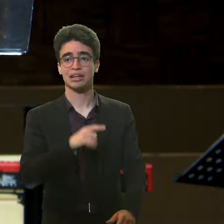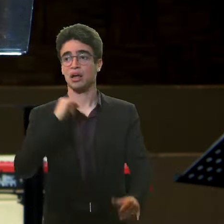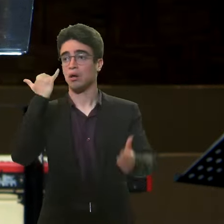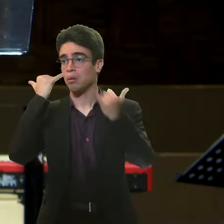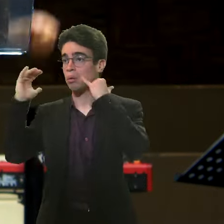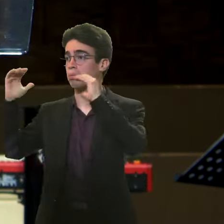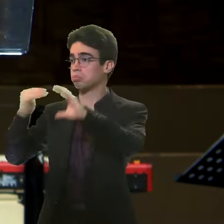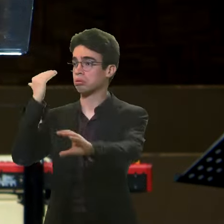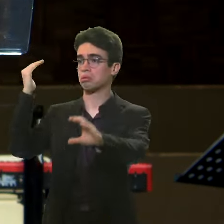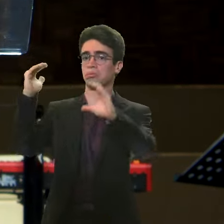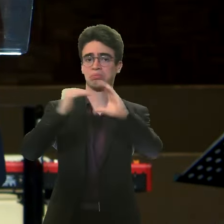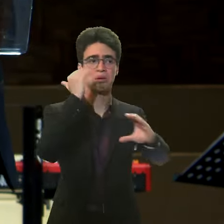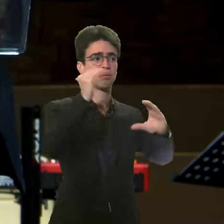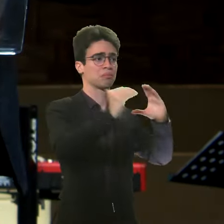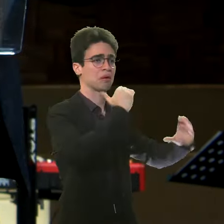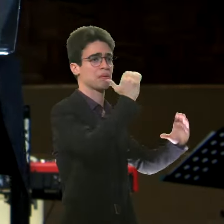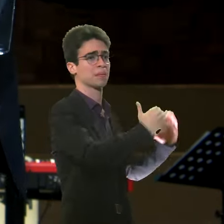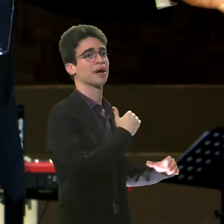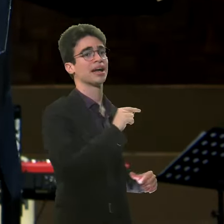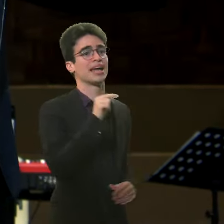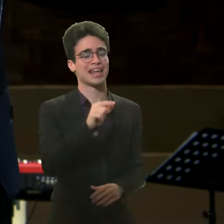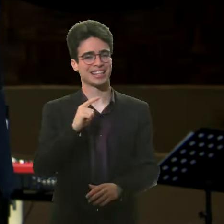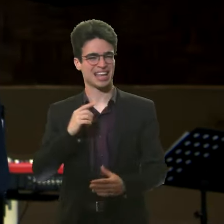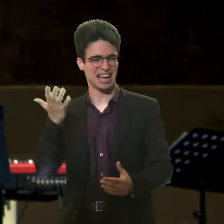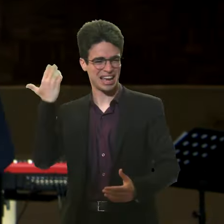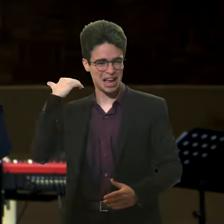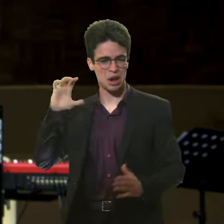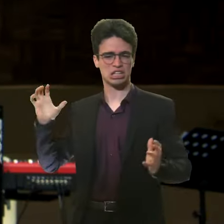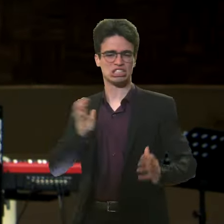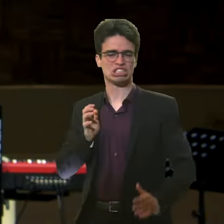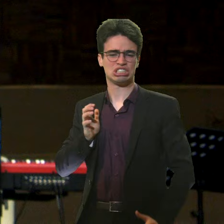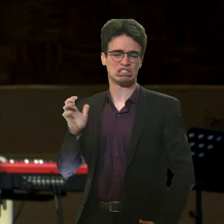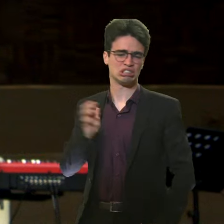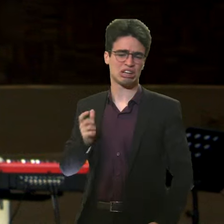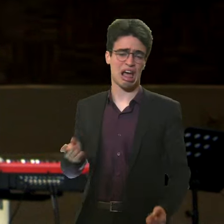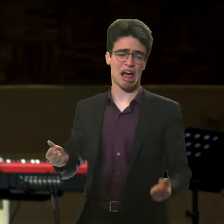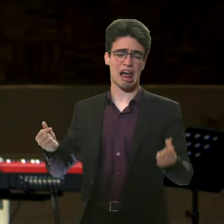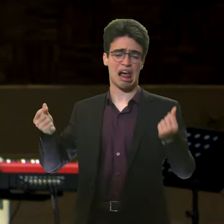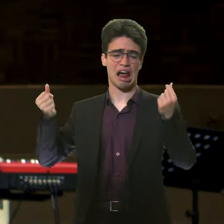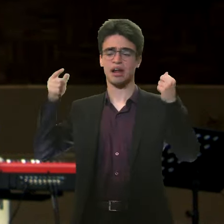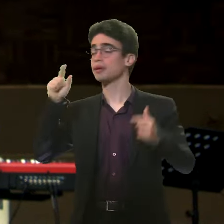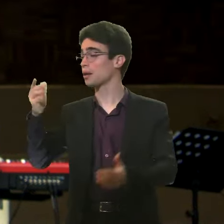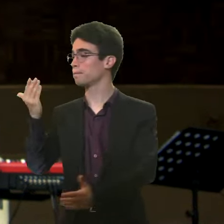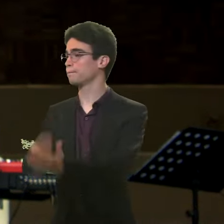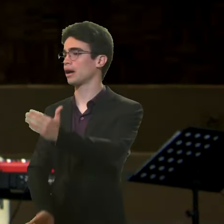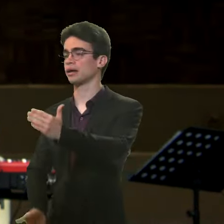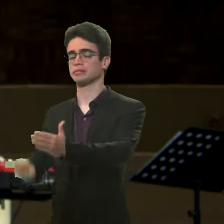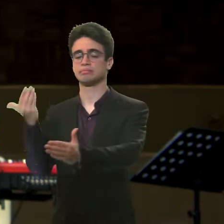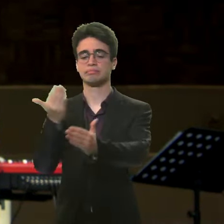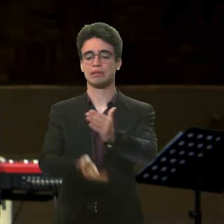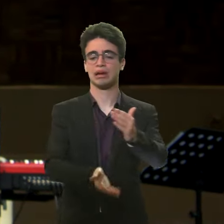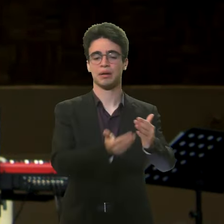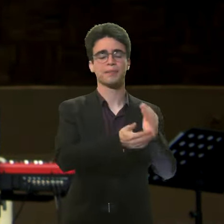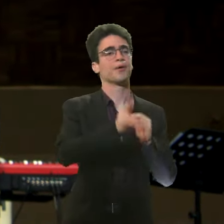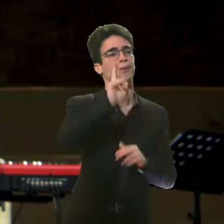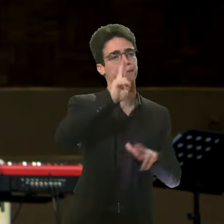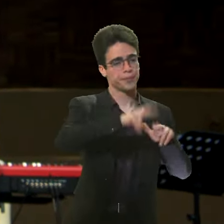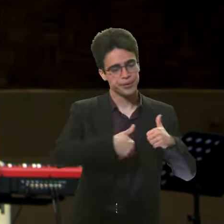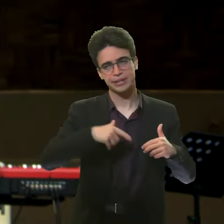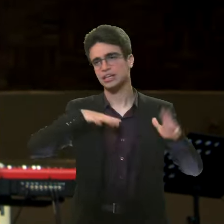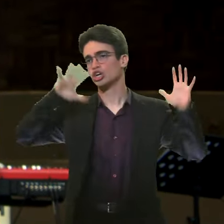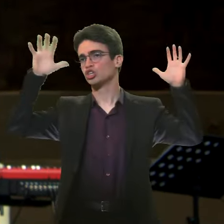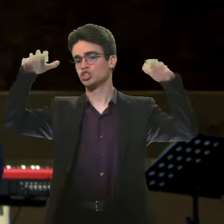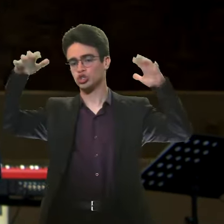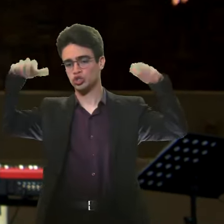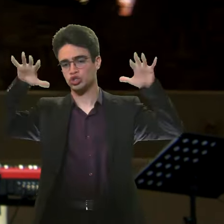outra. Ele perde as posses, ele era um homem muito rico, e ele perde tudo. Através de desastres naturais, através